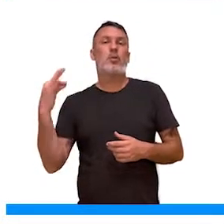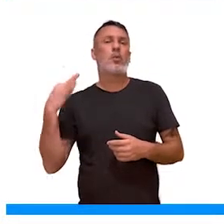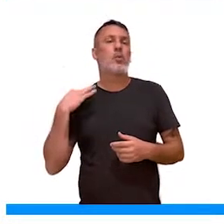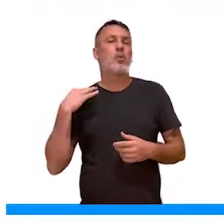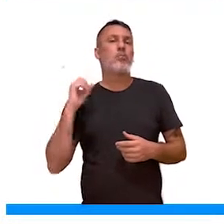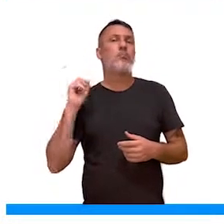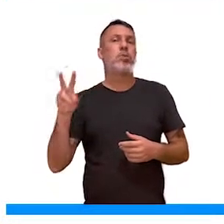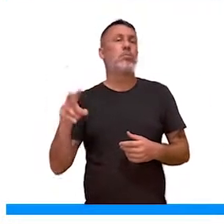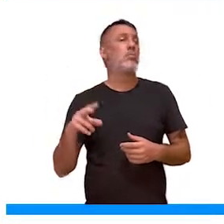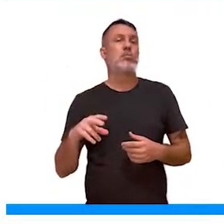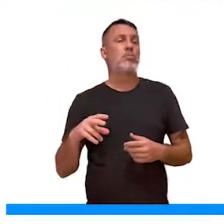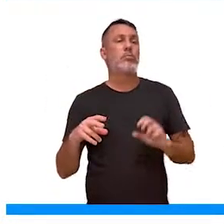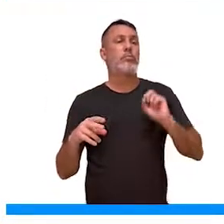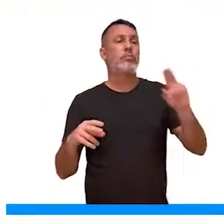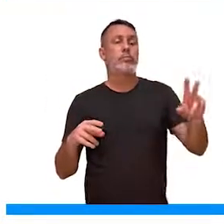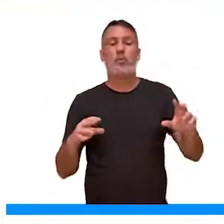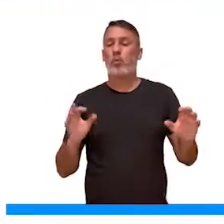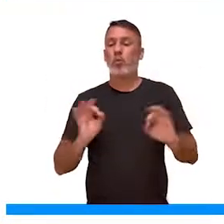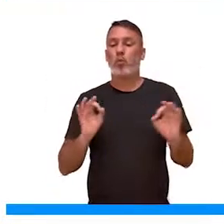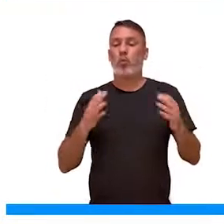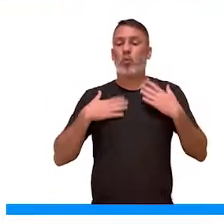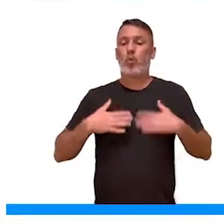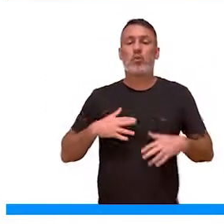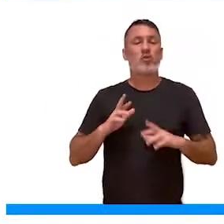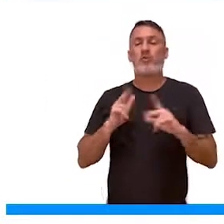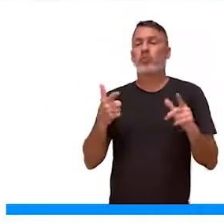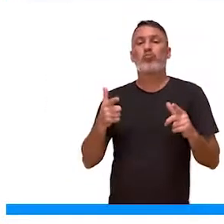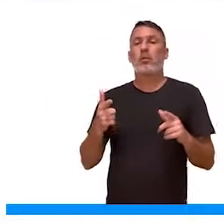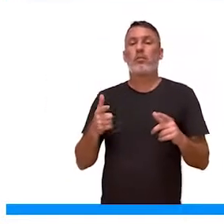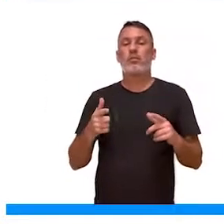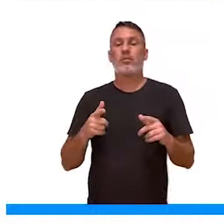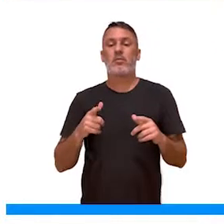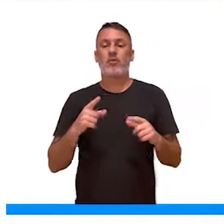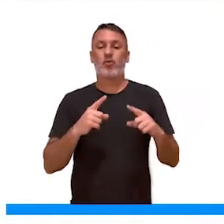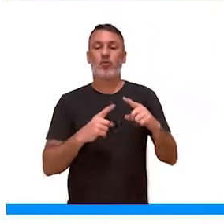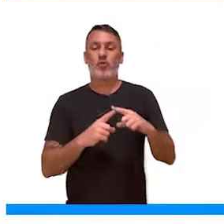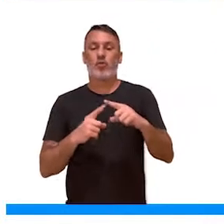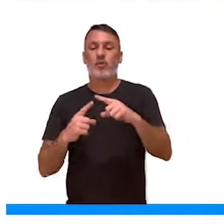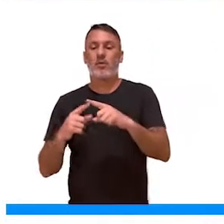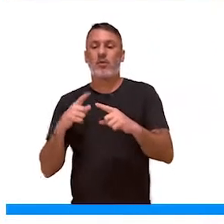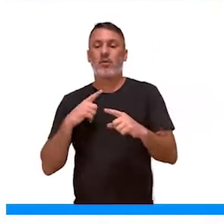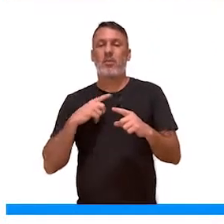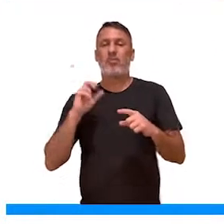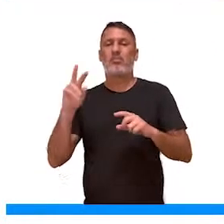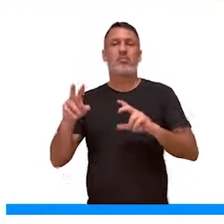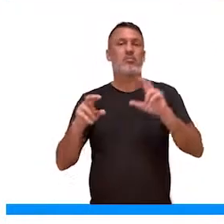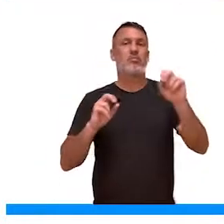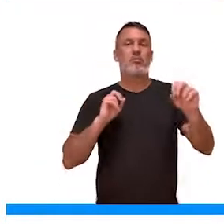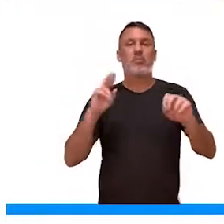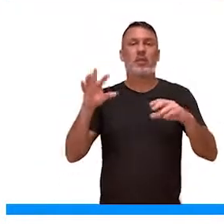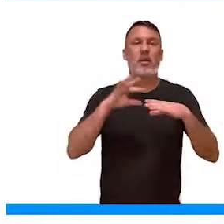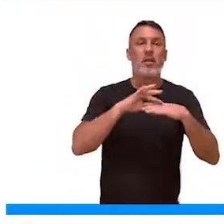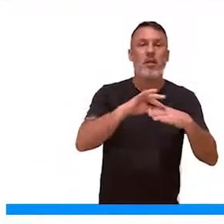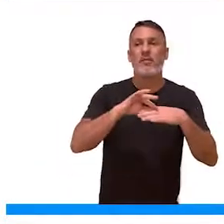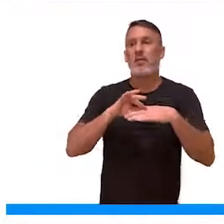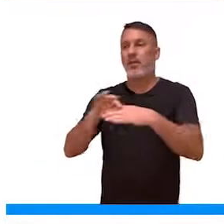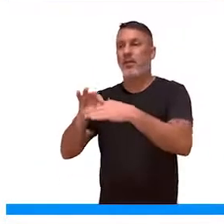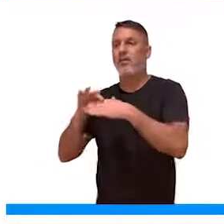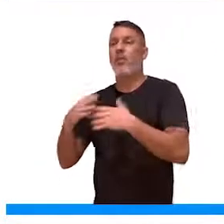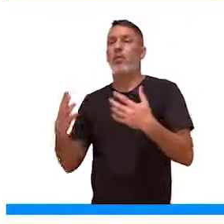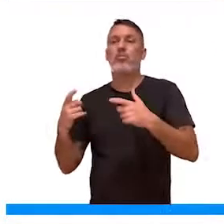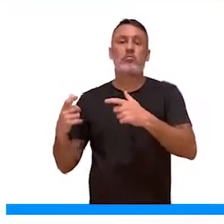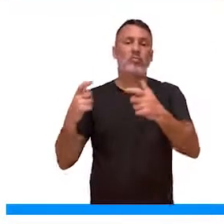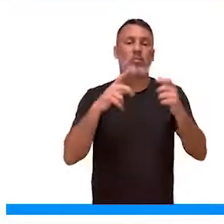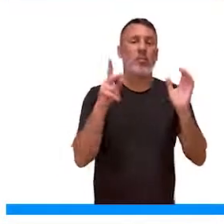agente e ele só causa a infecção de outra espécie no organismo. Então, ele não está portando a doença, ele só vai levar